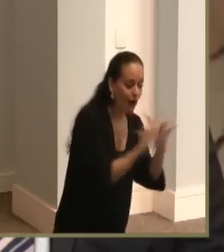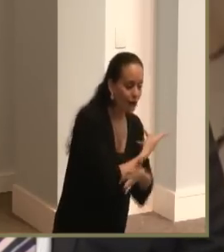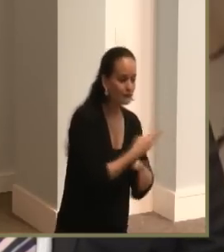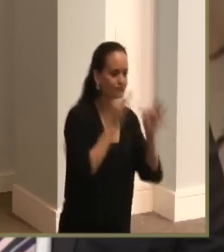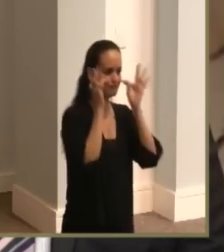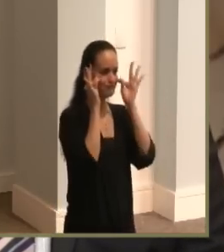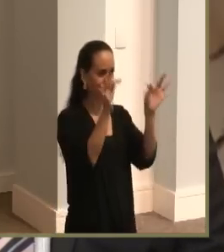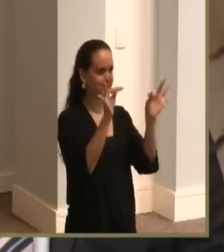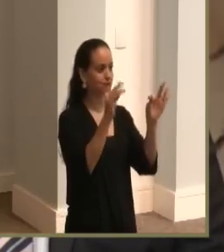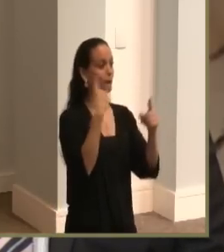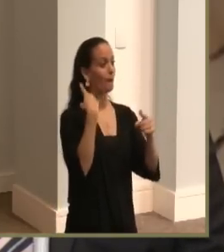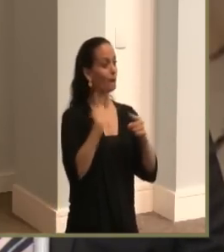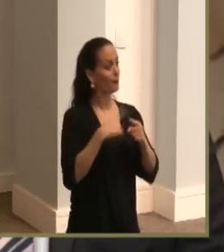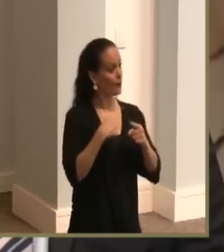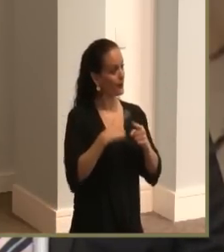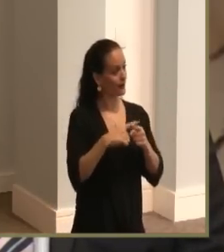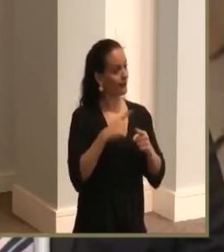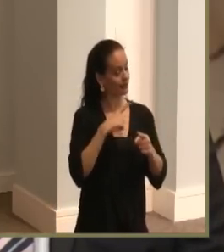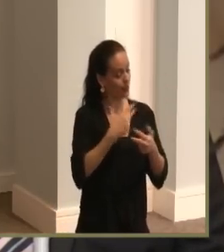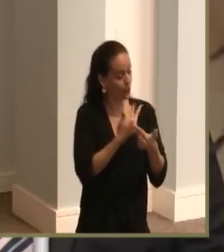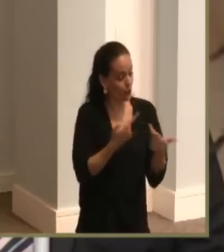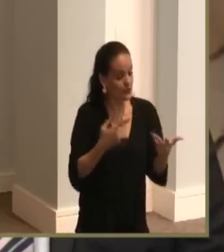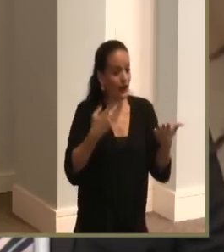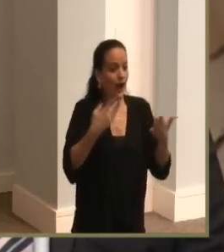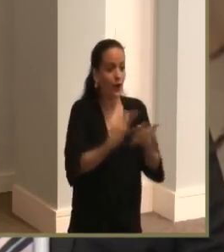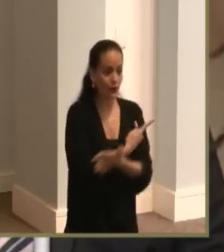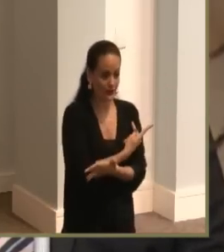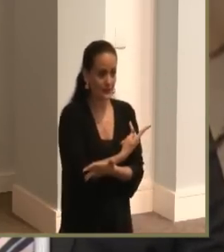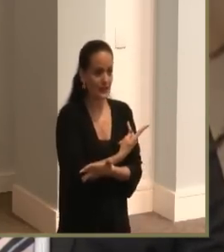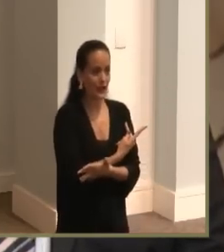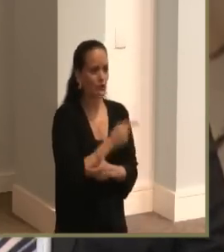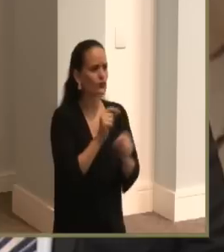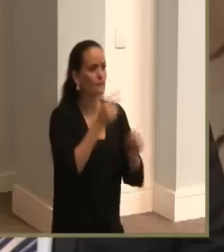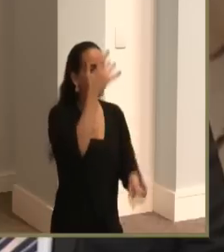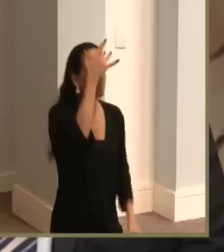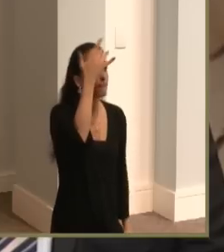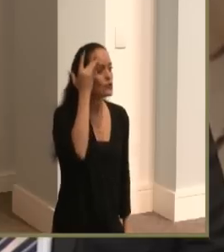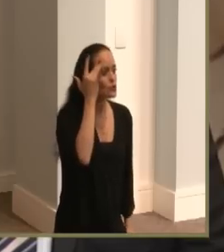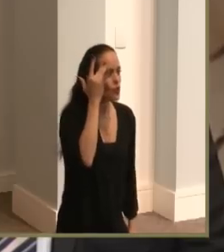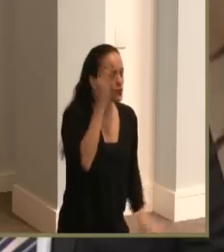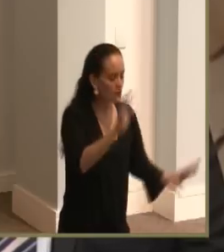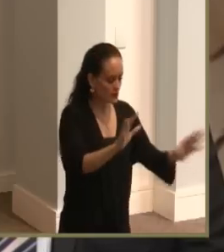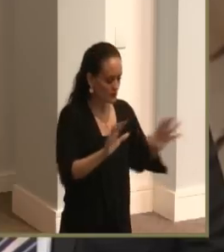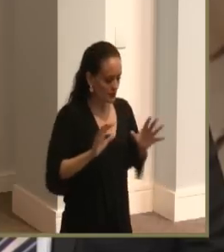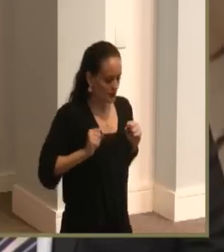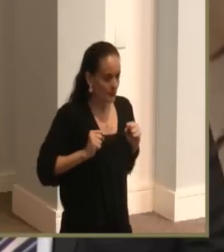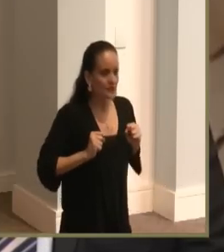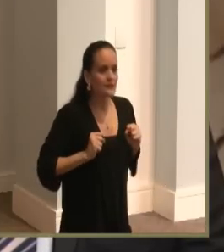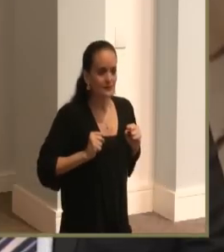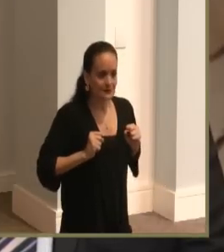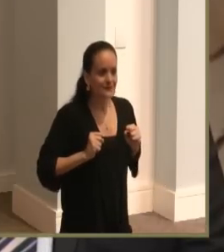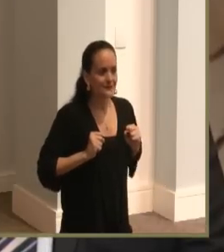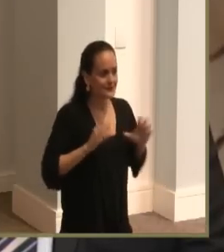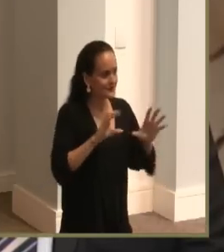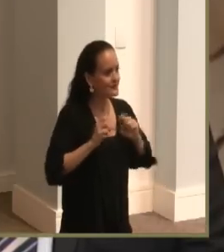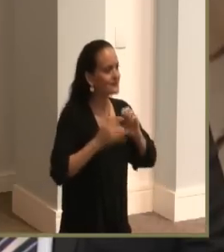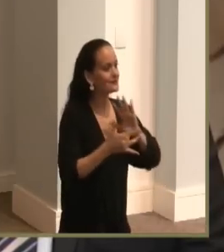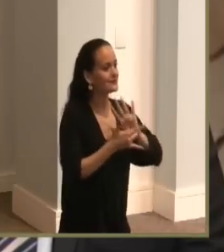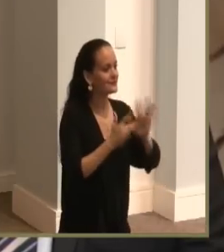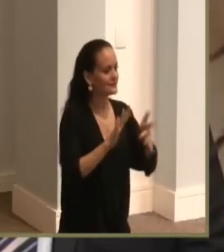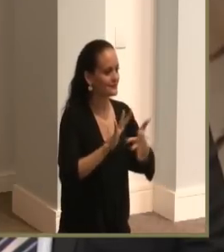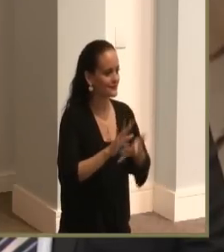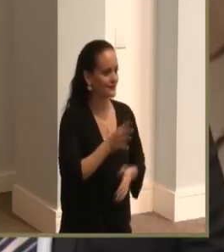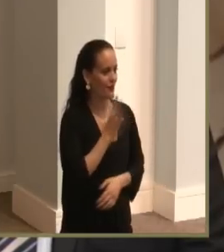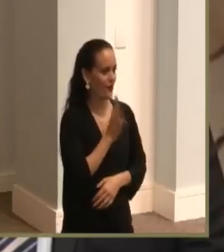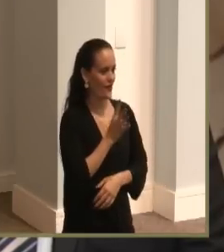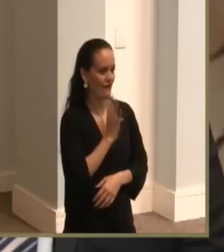que têm gerado frutos para o reino de Deus e, acima de tudo, pessoas têm sido alcançadas pelo Evangelho da salvação.